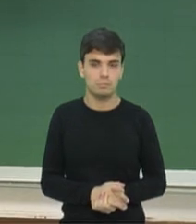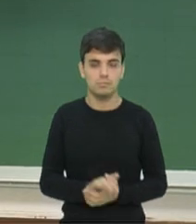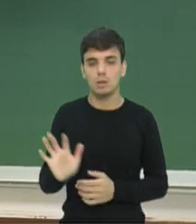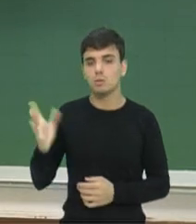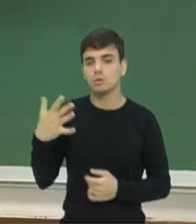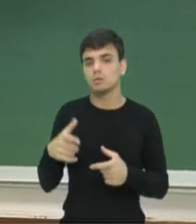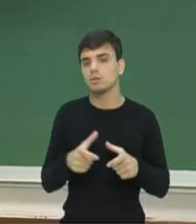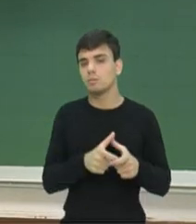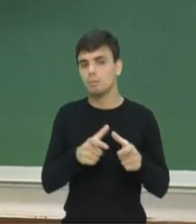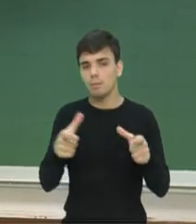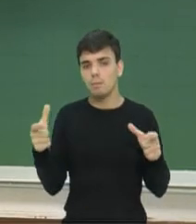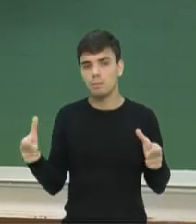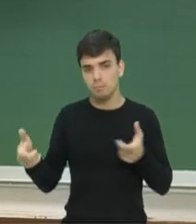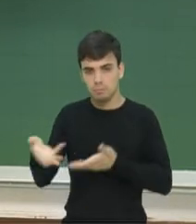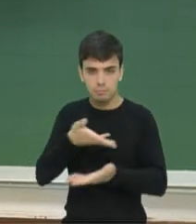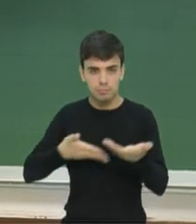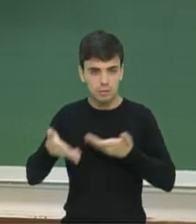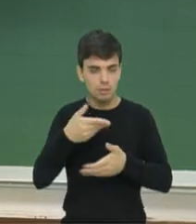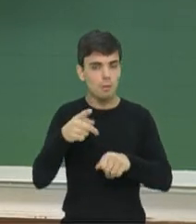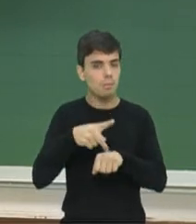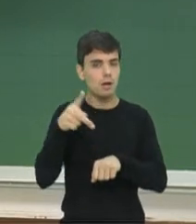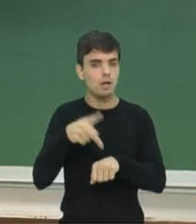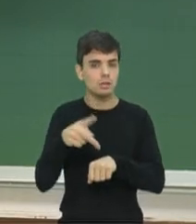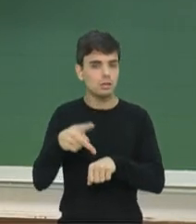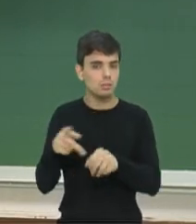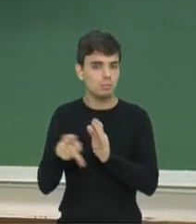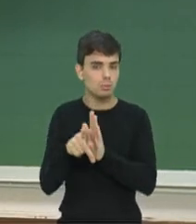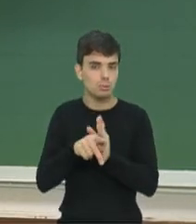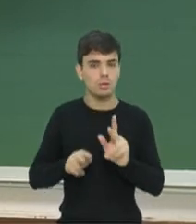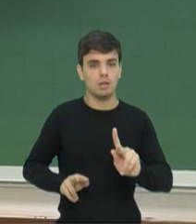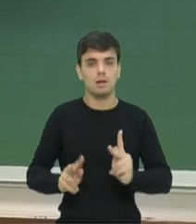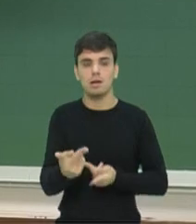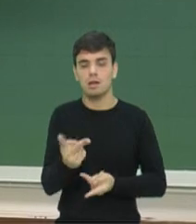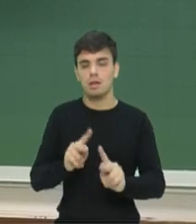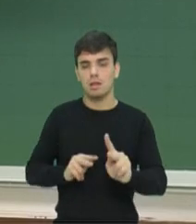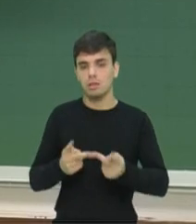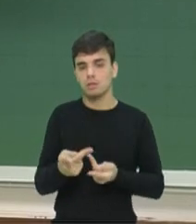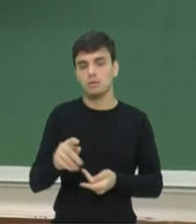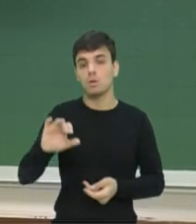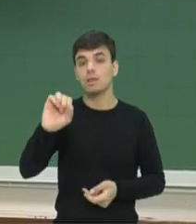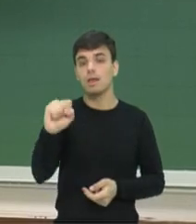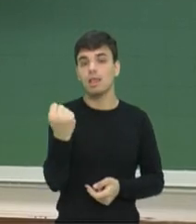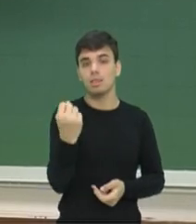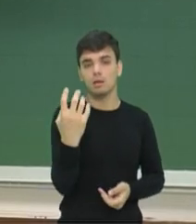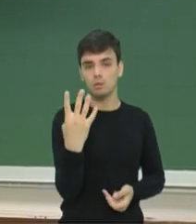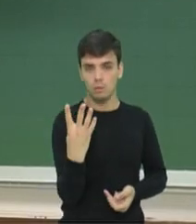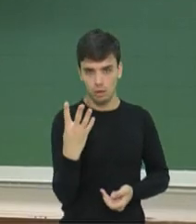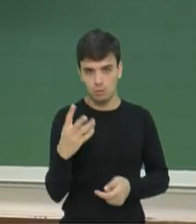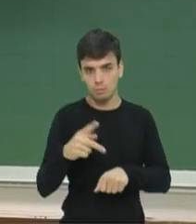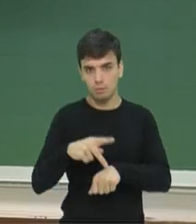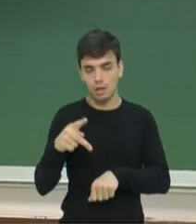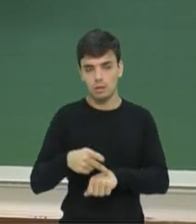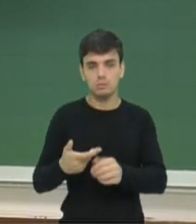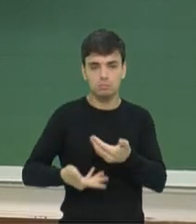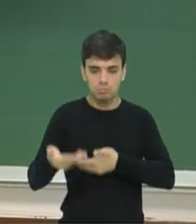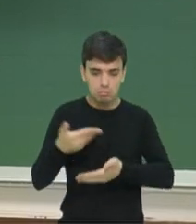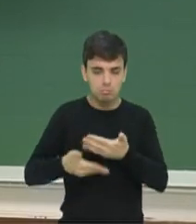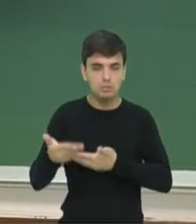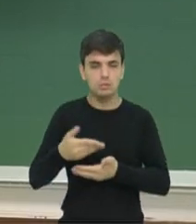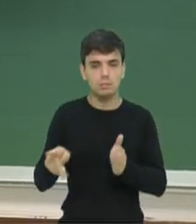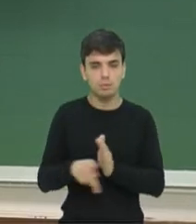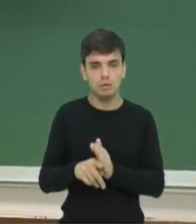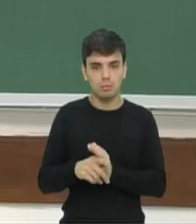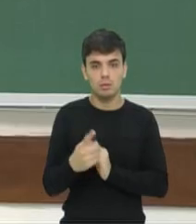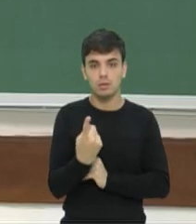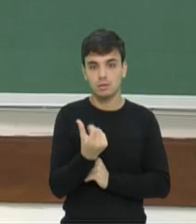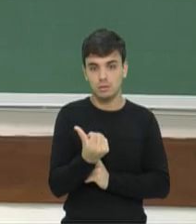maior participação de países envolvidos nesse Mundial de Karatê. Então, foram 84 países que competiram no 16º Campeonato Mundial.